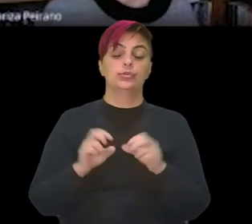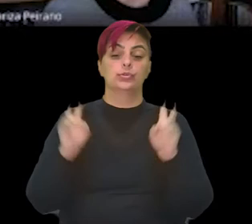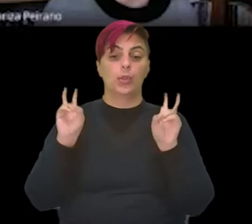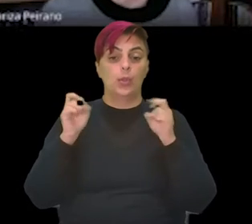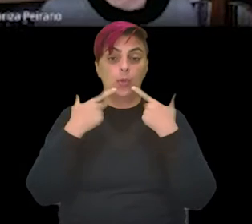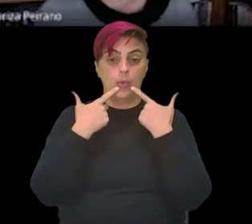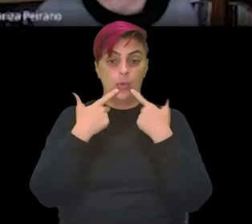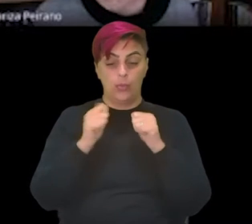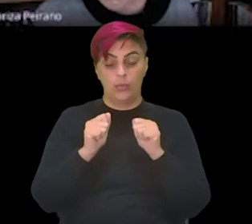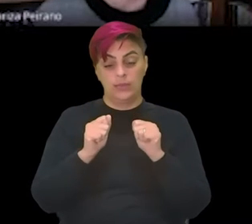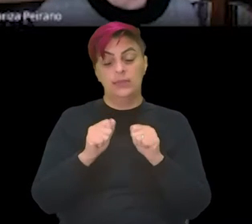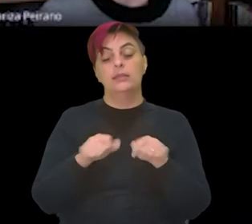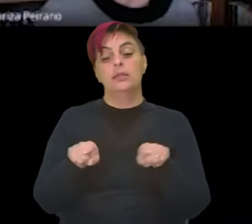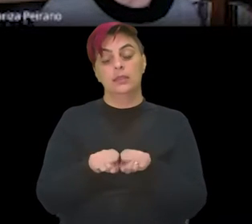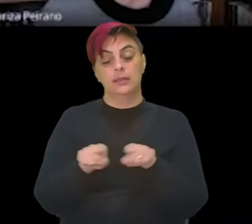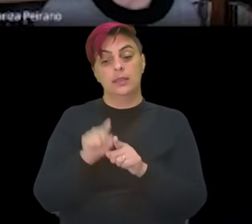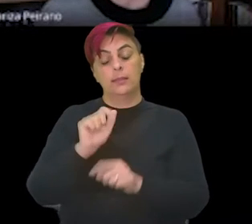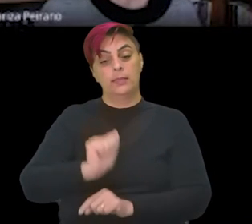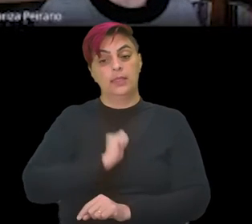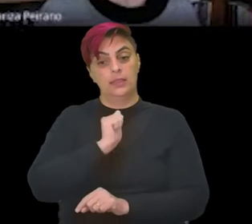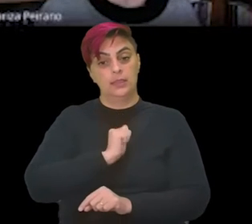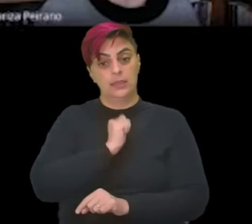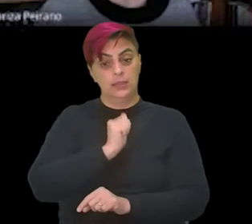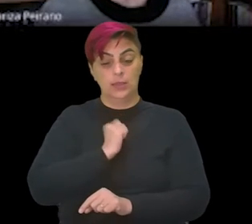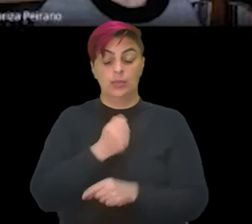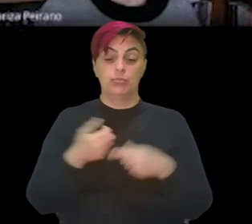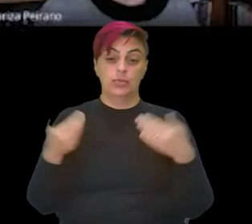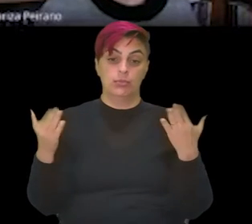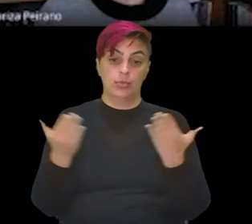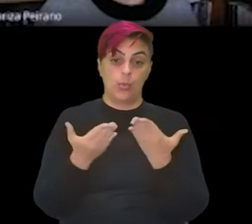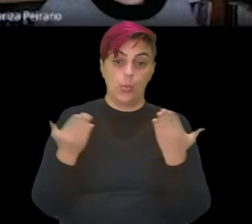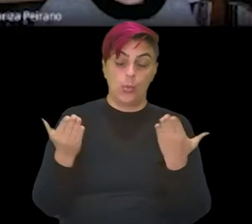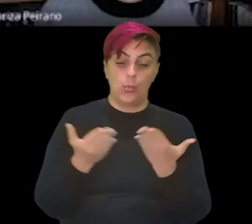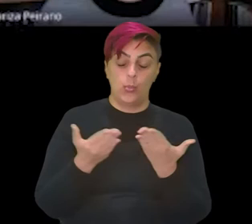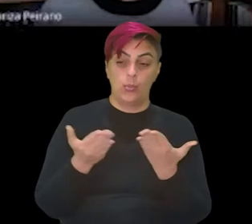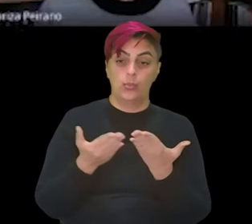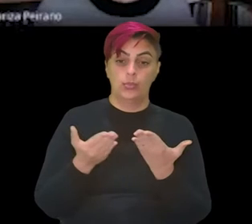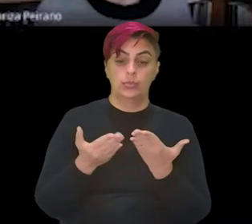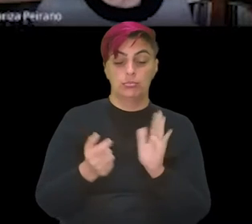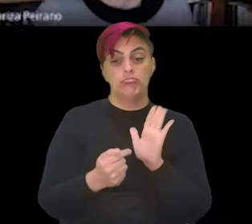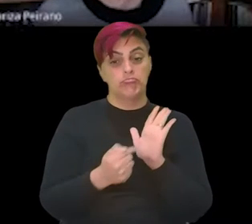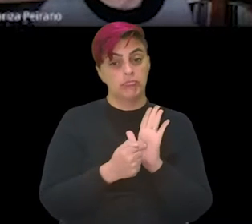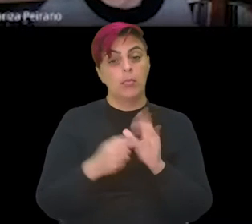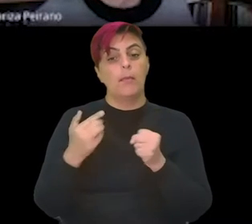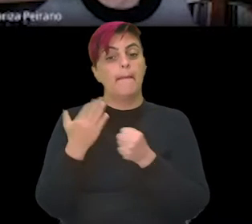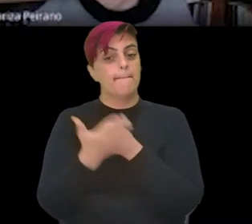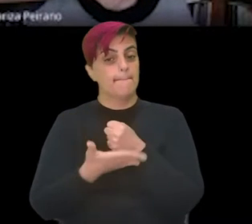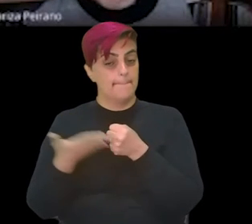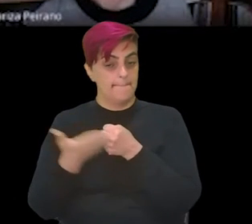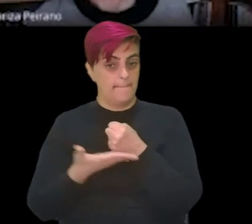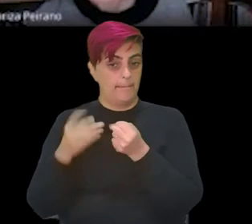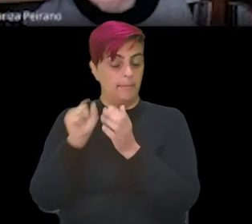quanto para a antropologia atual, que hoje introjetou essa consideração nos seus pressupostos